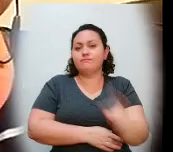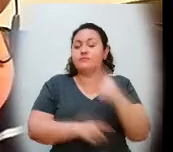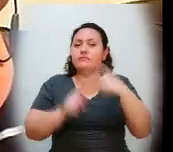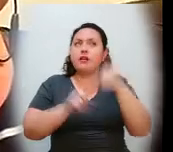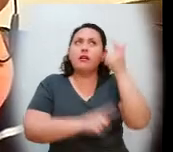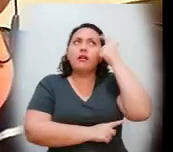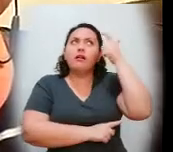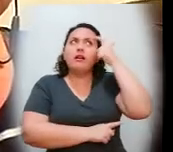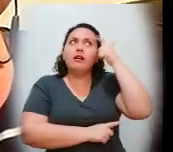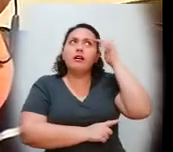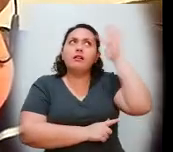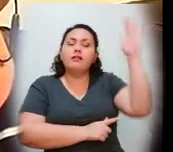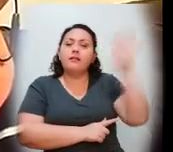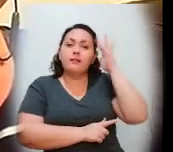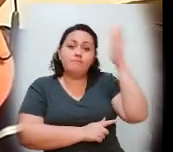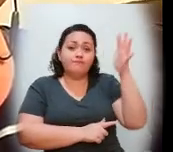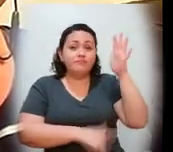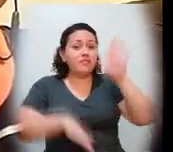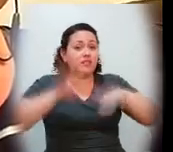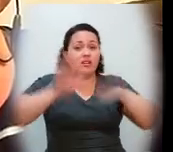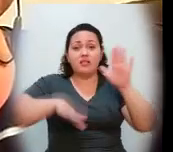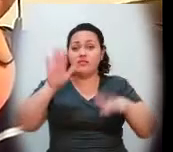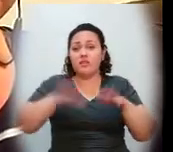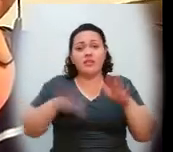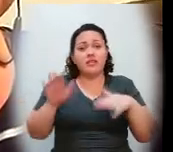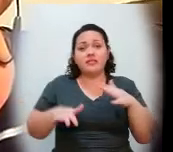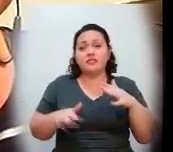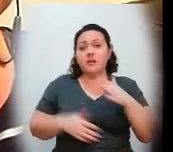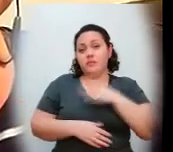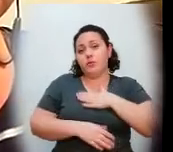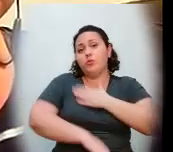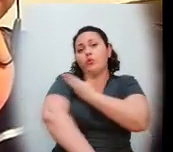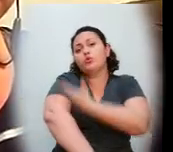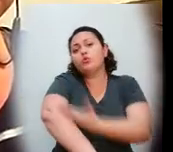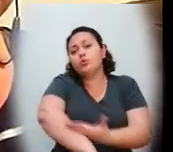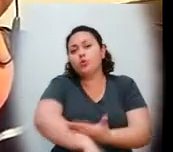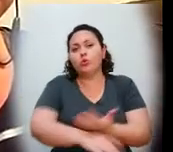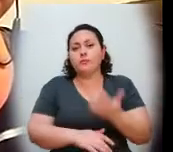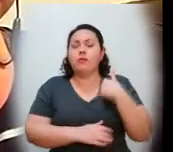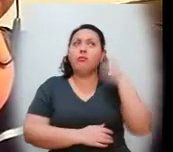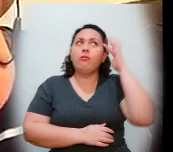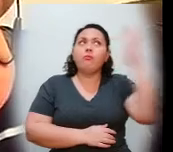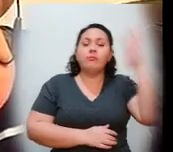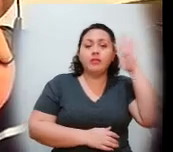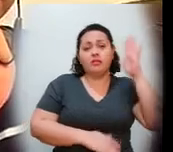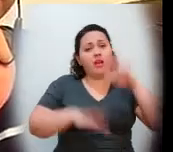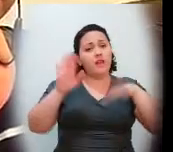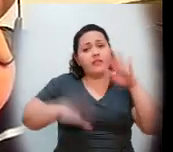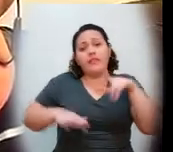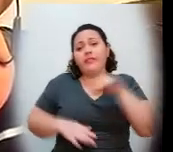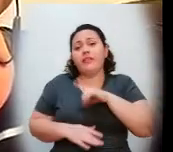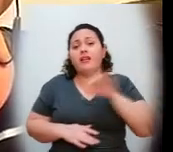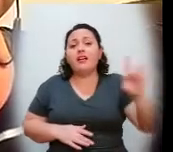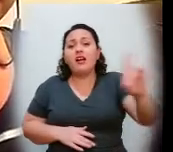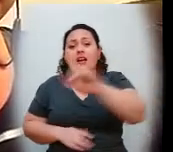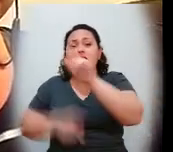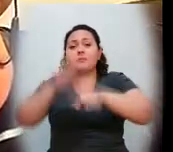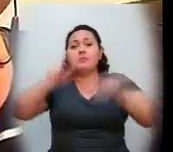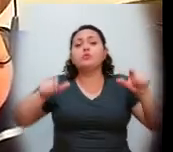porque a gente vai ficar pensando neles e muitas vezes, dependendo da nossa tendência, do tipo de pensamento, a gente vai